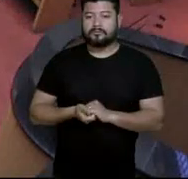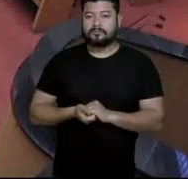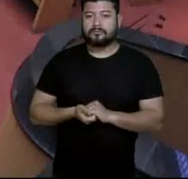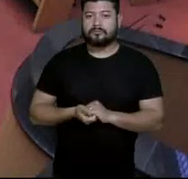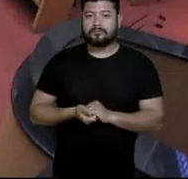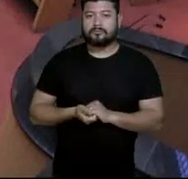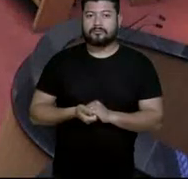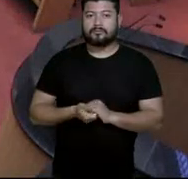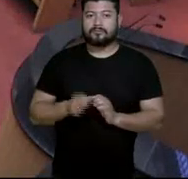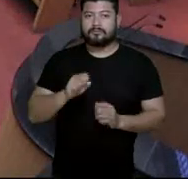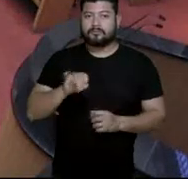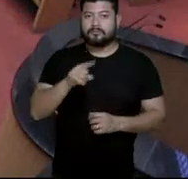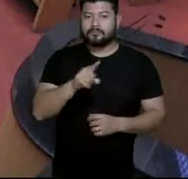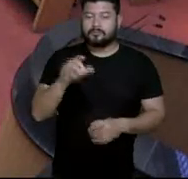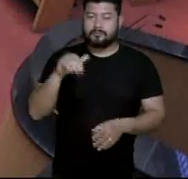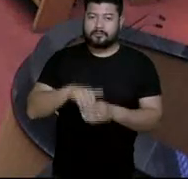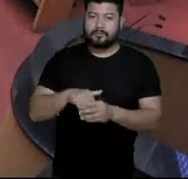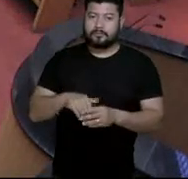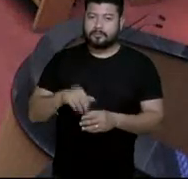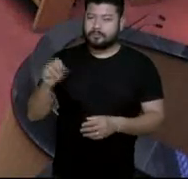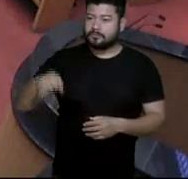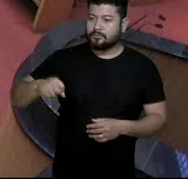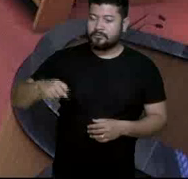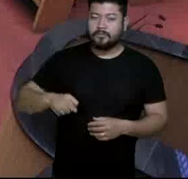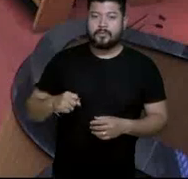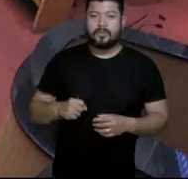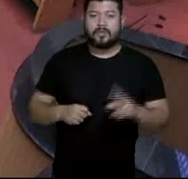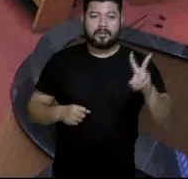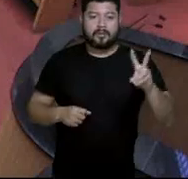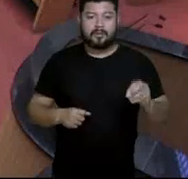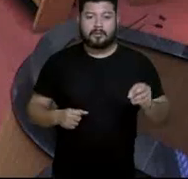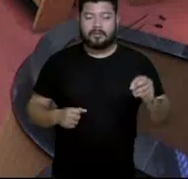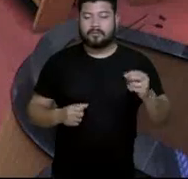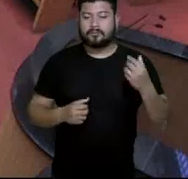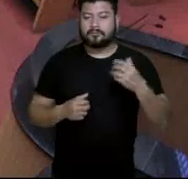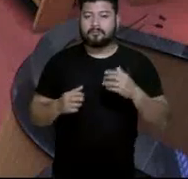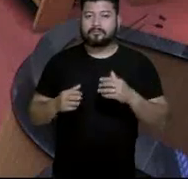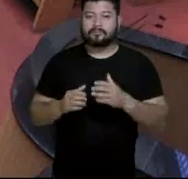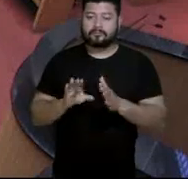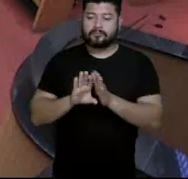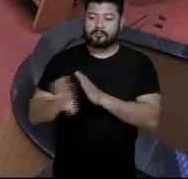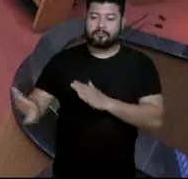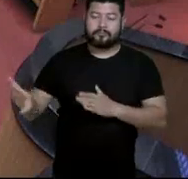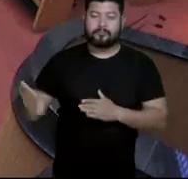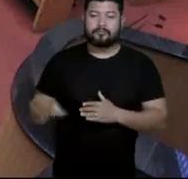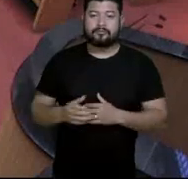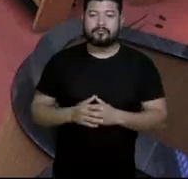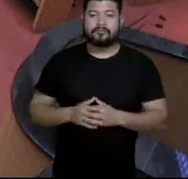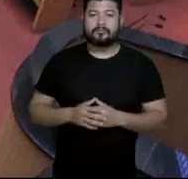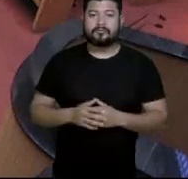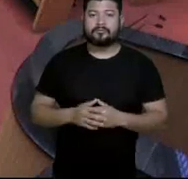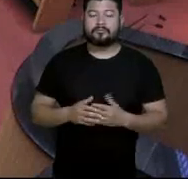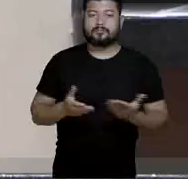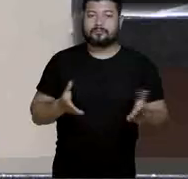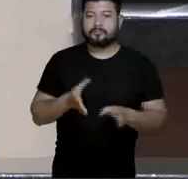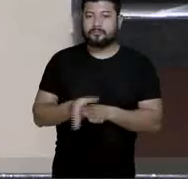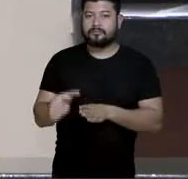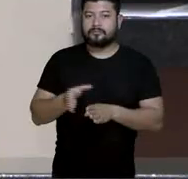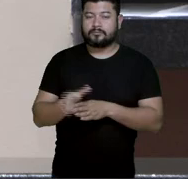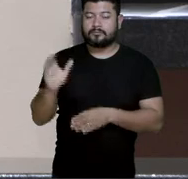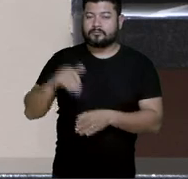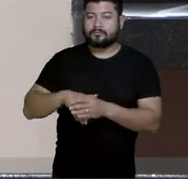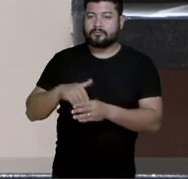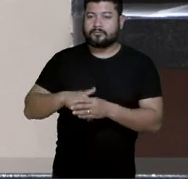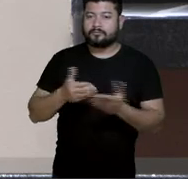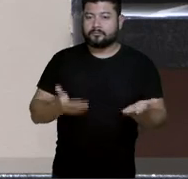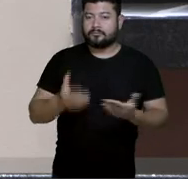Quem vota sim, aprova o destaque. Quem vota não, rejeita o destaque. Para encaminhamento de voto, com a palavra o líder de governo, deputado Carlos